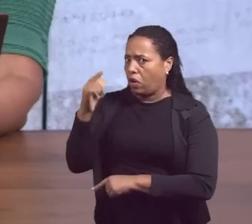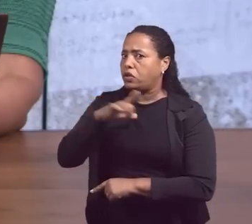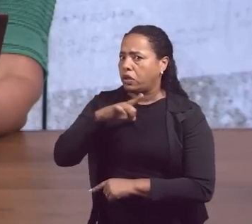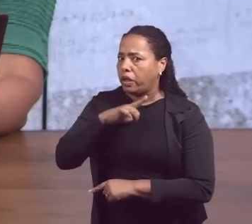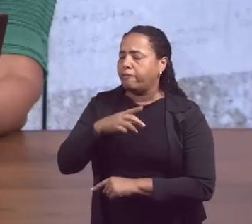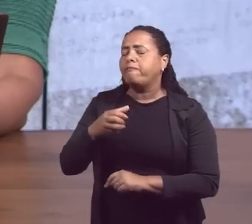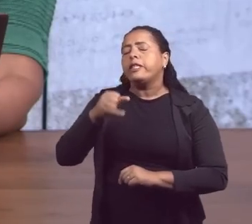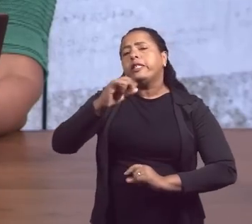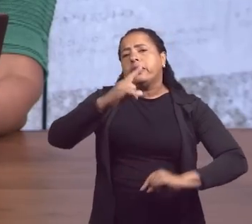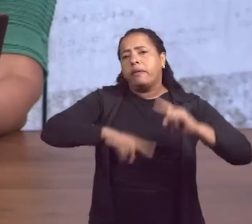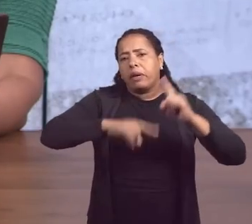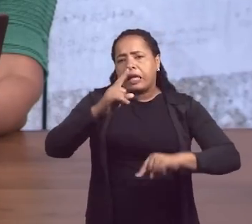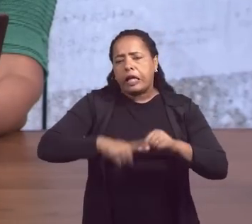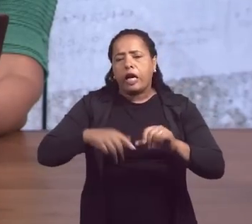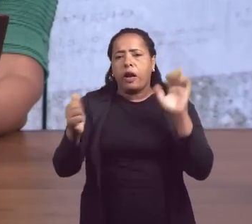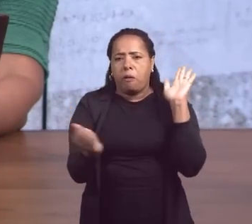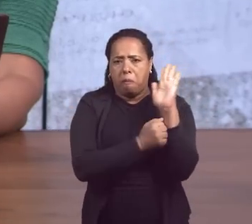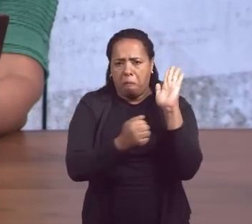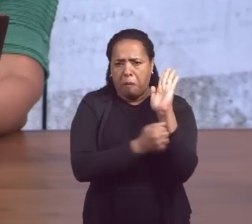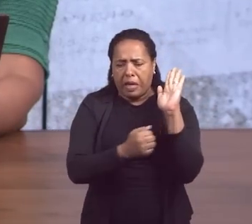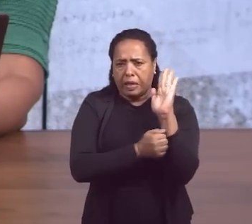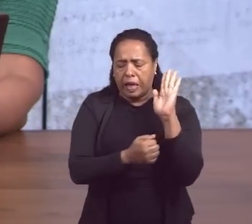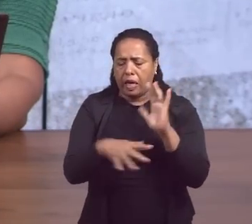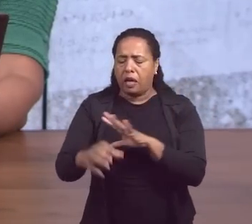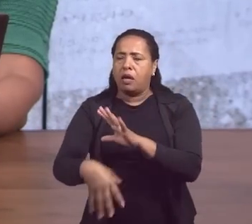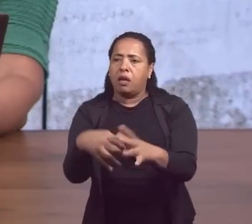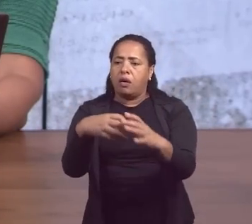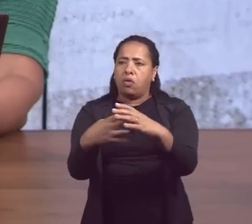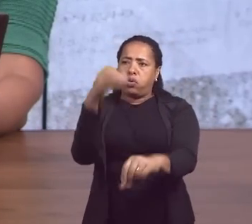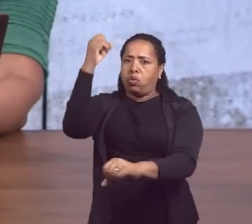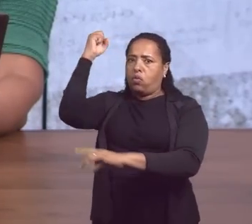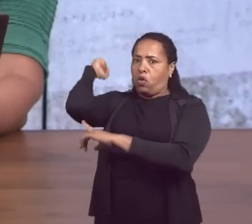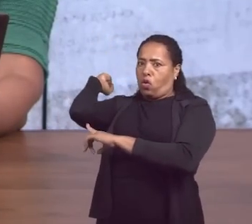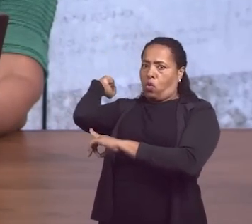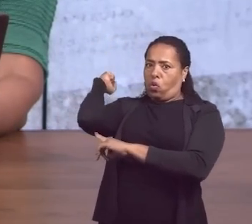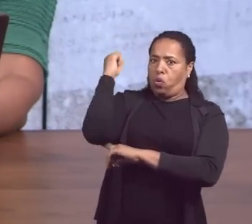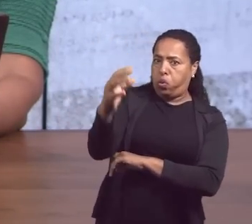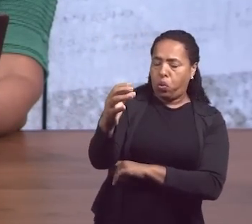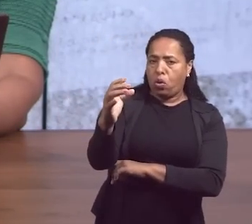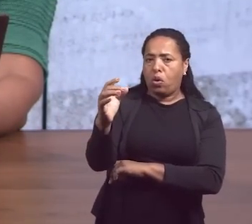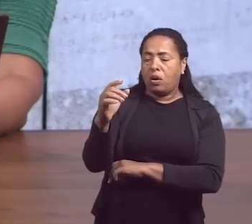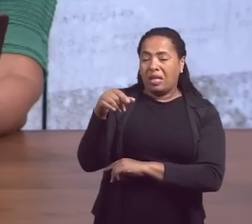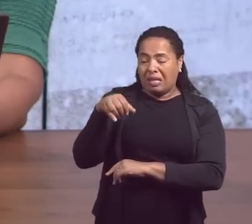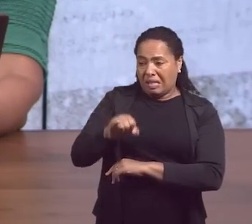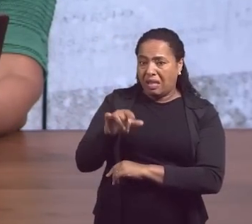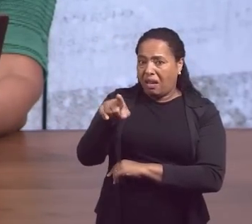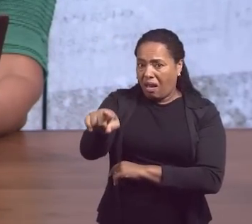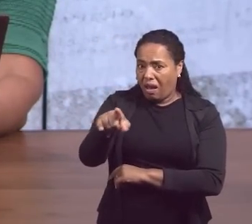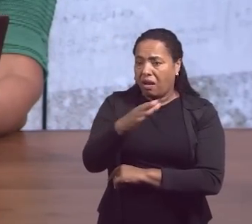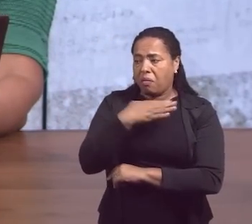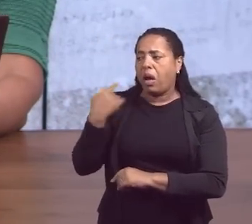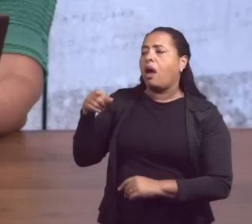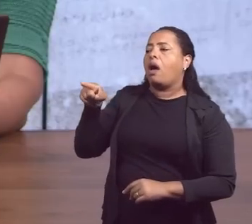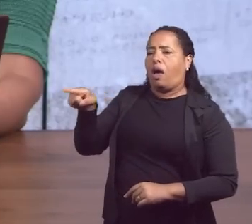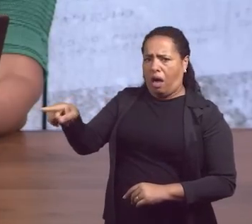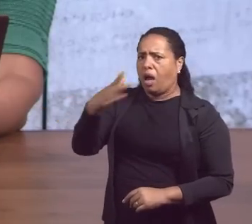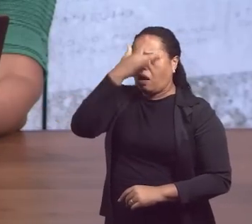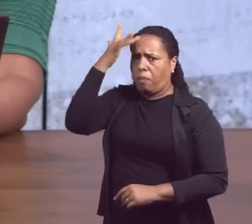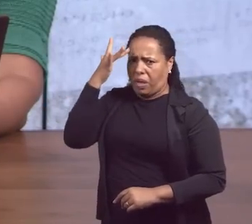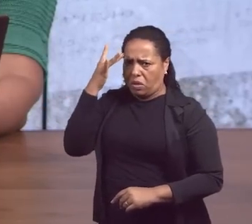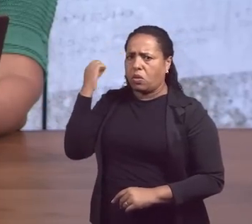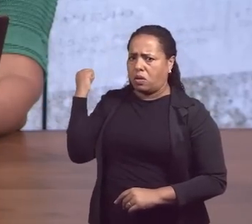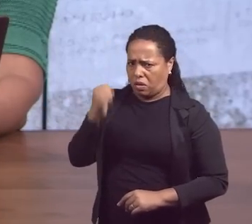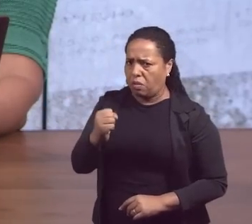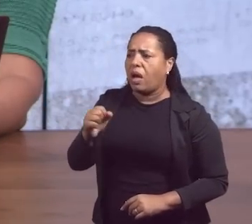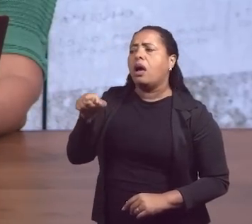com um instrumento de pau que tiver na mão, de que possa morrer, e ela morrer, homicida é, certamente